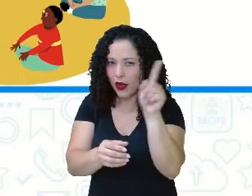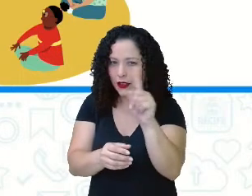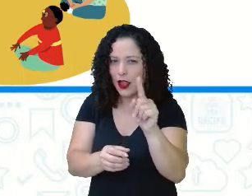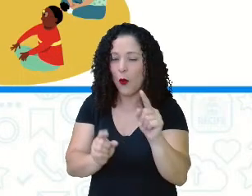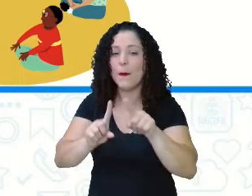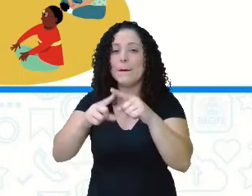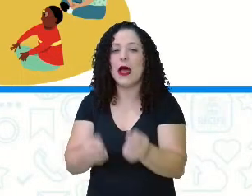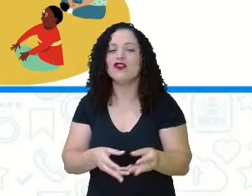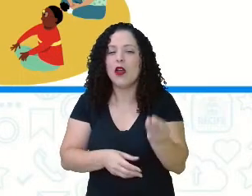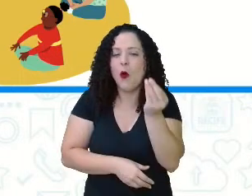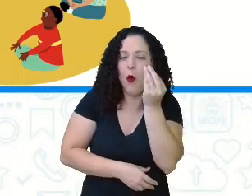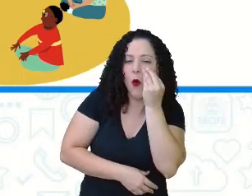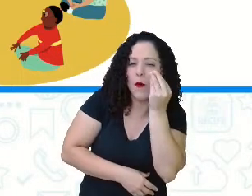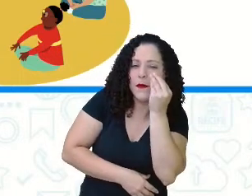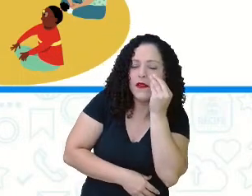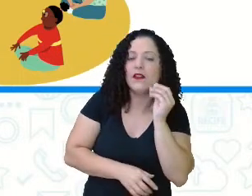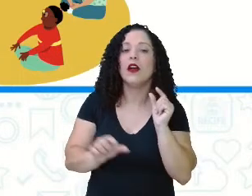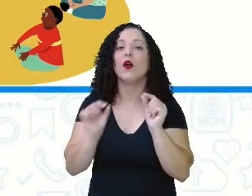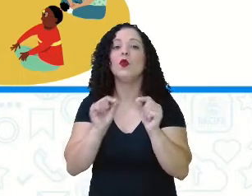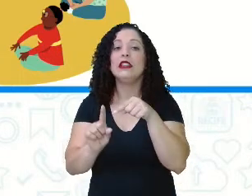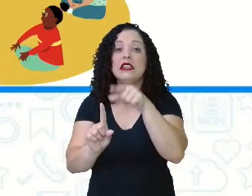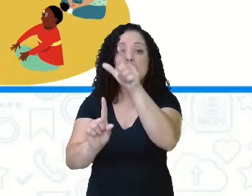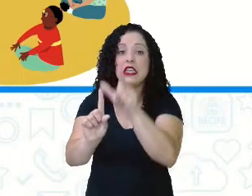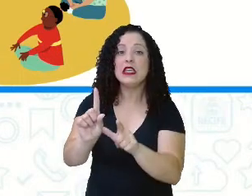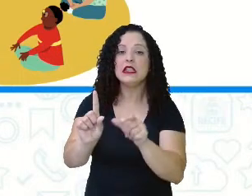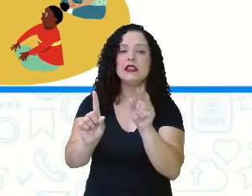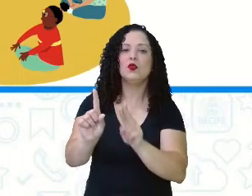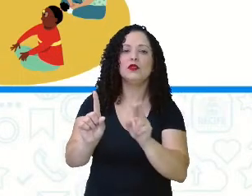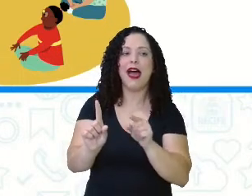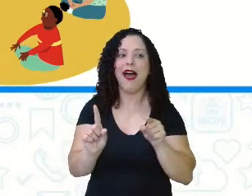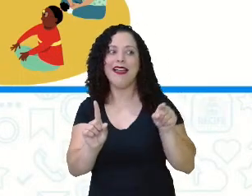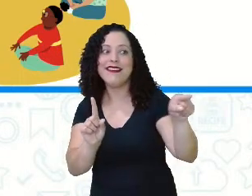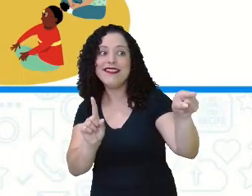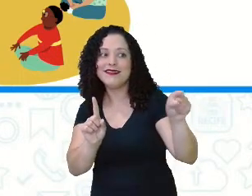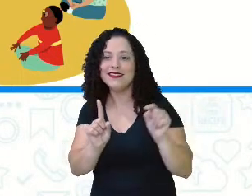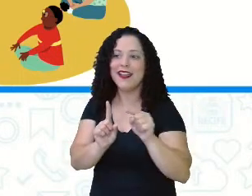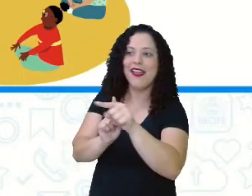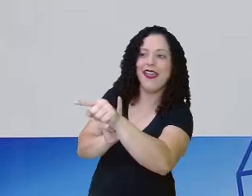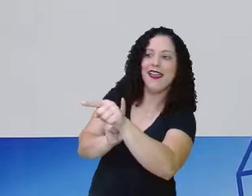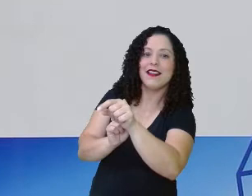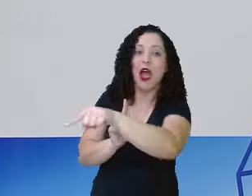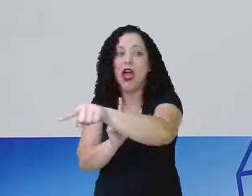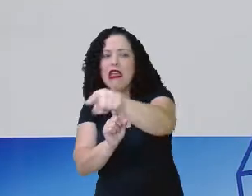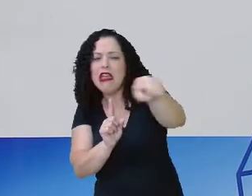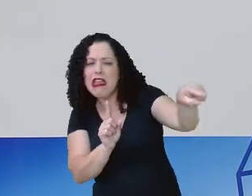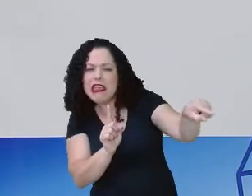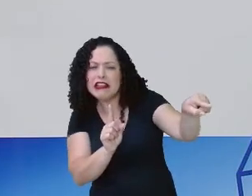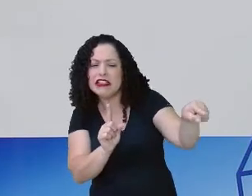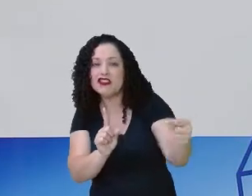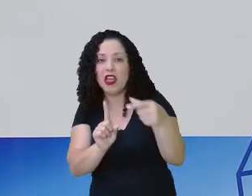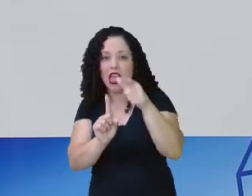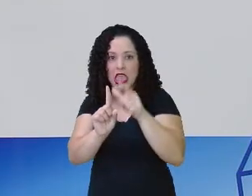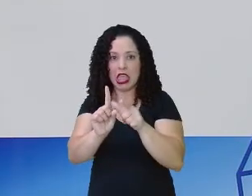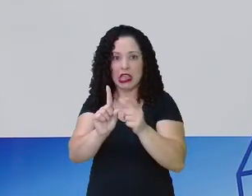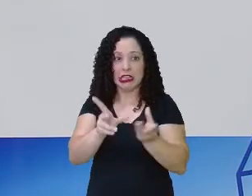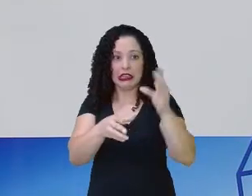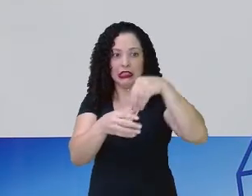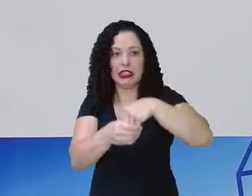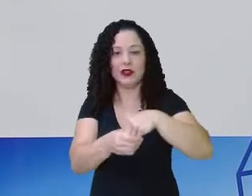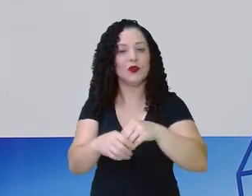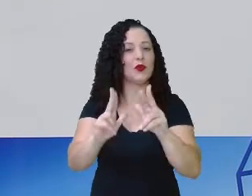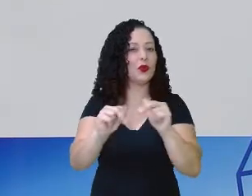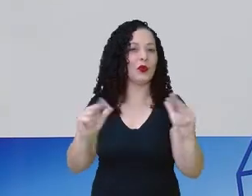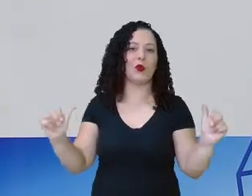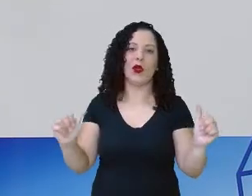você percebe isso porque ele vai usar muito o pronome ele, ela, eles. Nunca ele vai usar eu